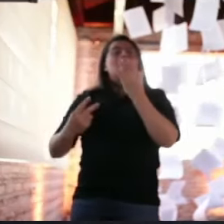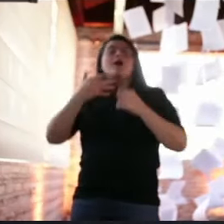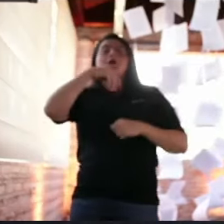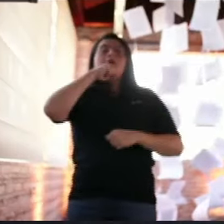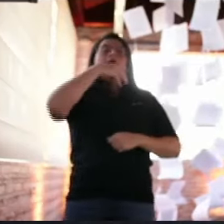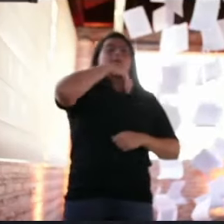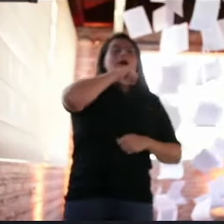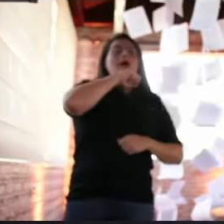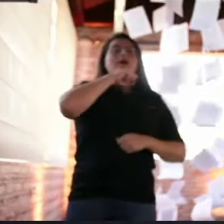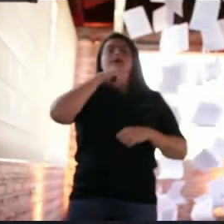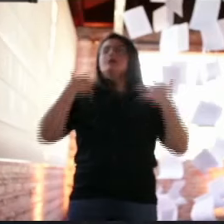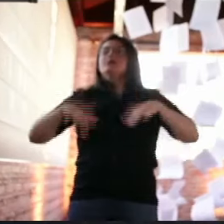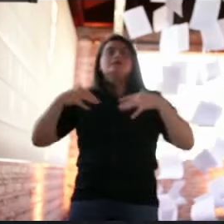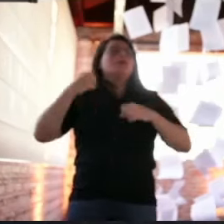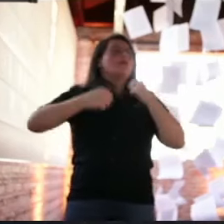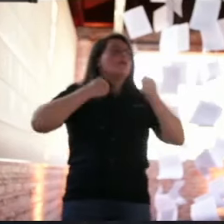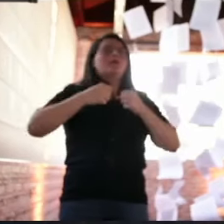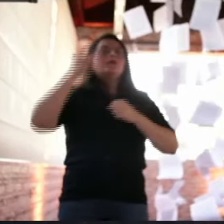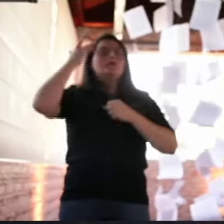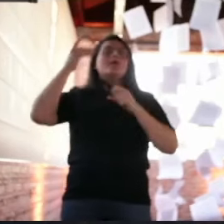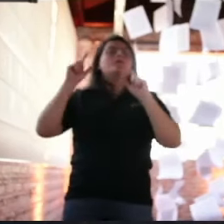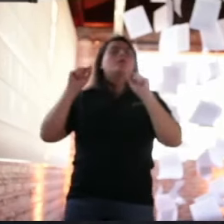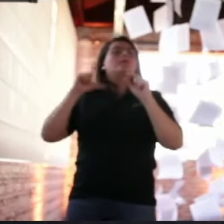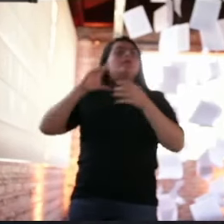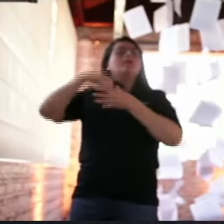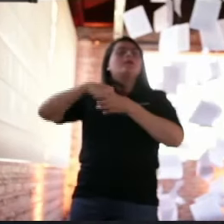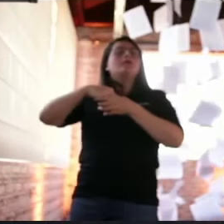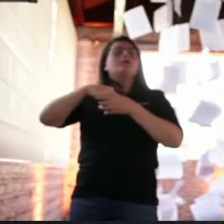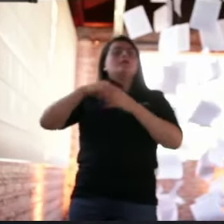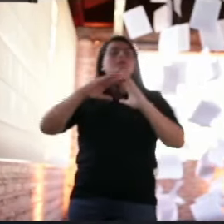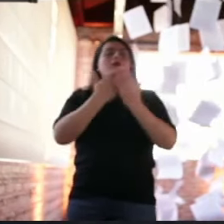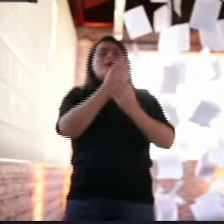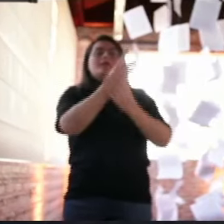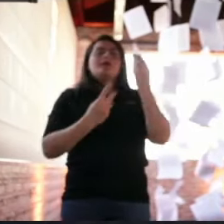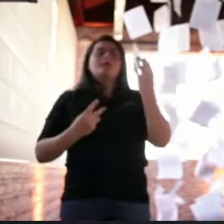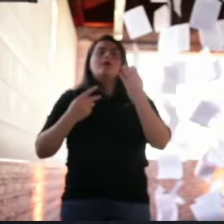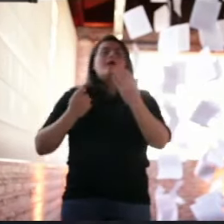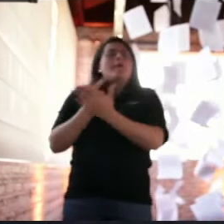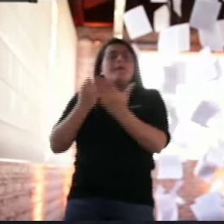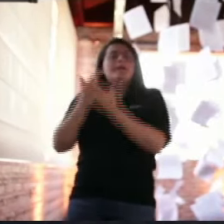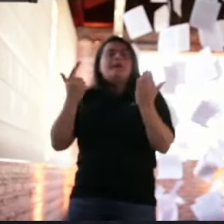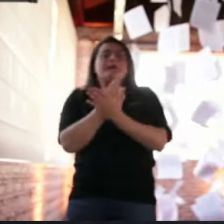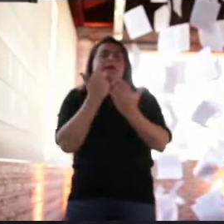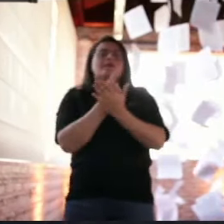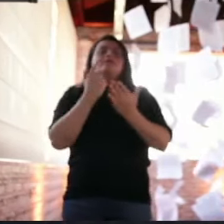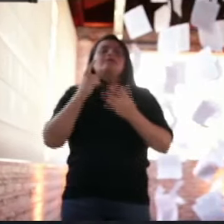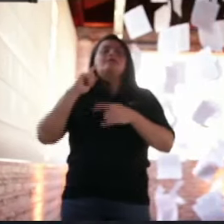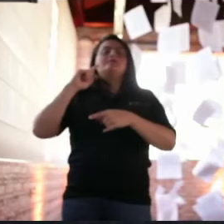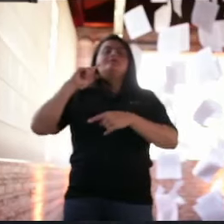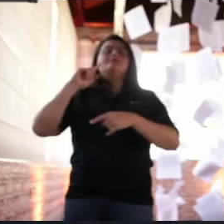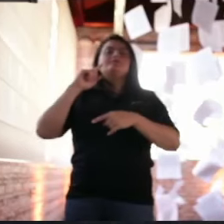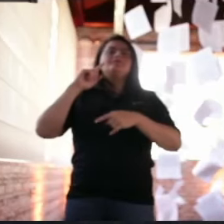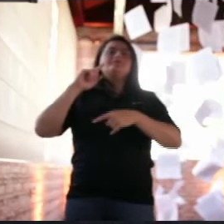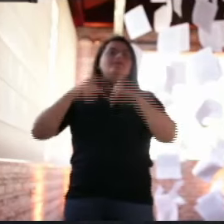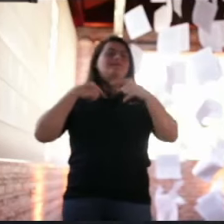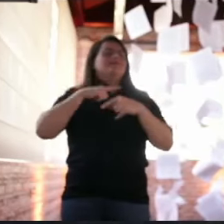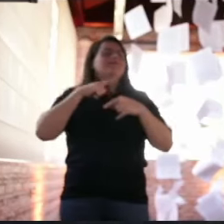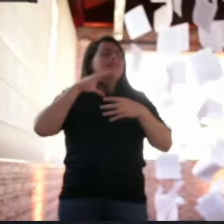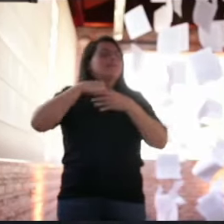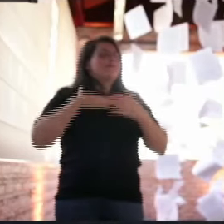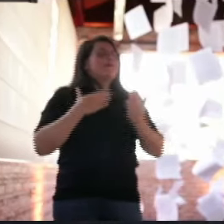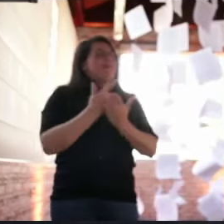para escola bilíngue nem sabe que se passa na escola bilíngue se matando de comprar livros aliás depois vai ter meu livro até